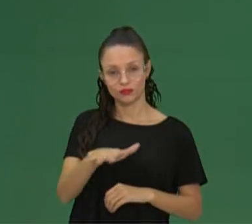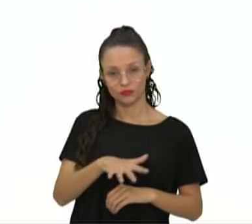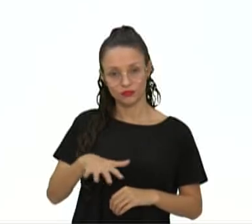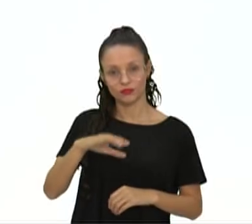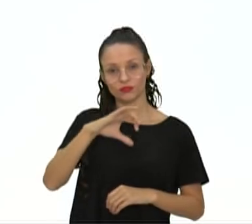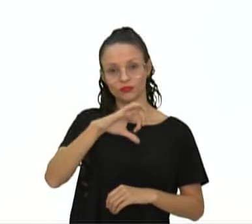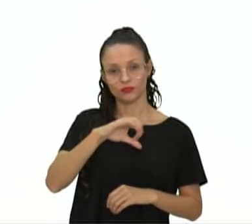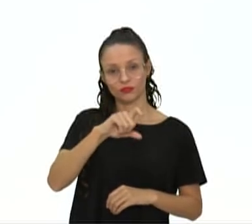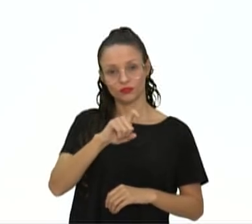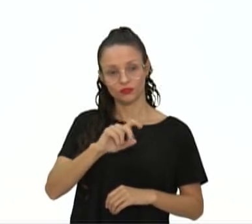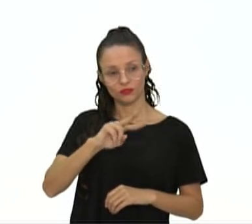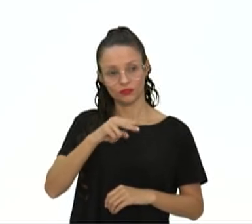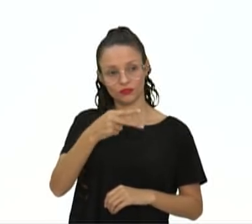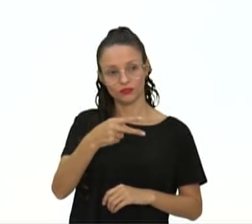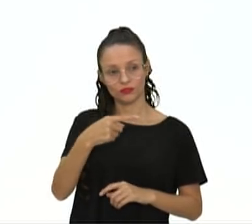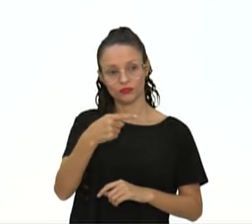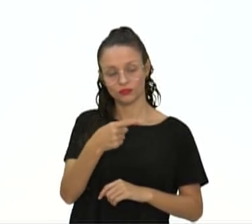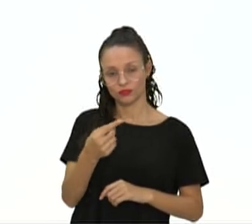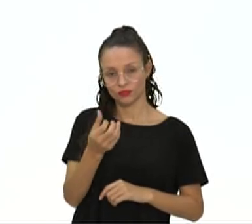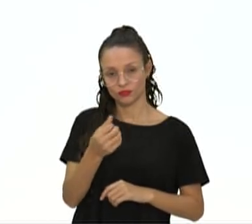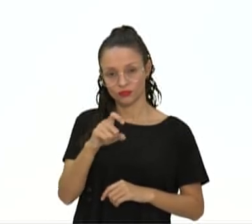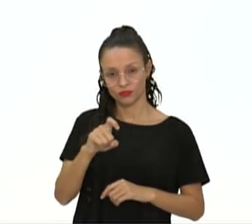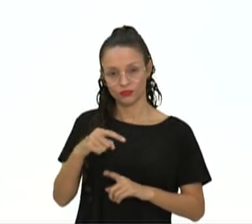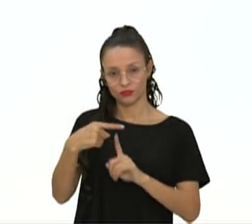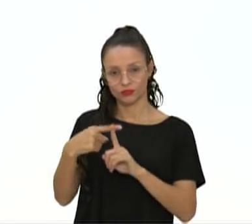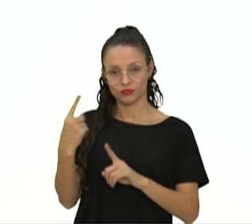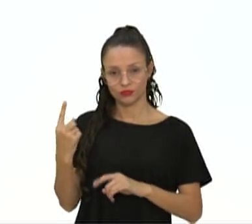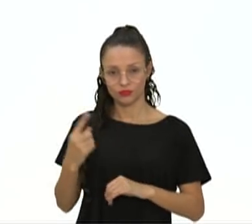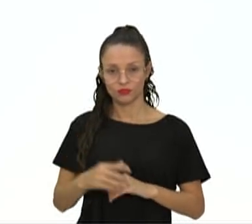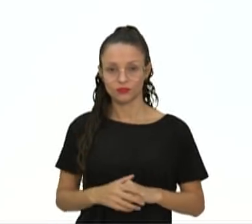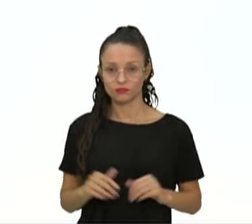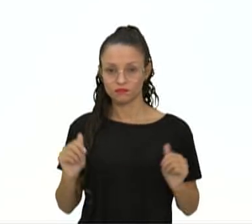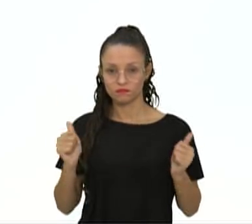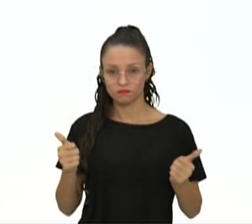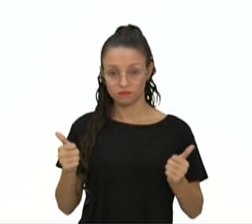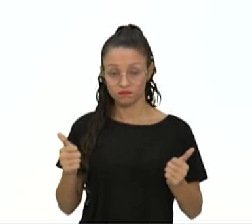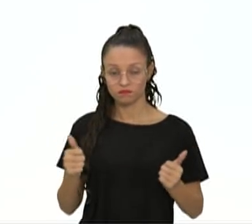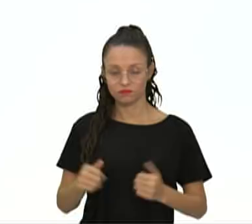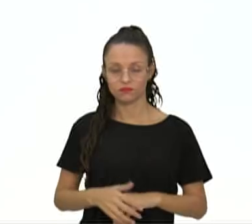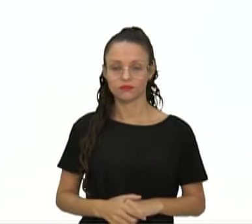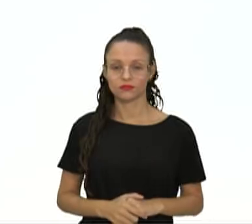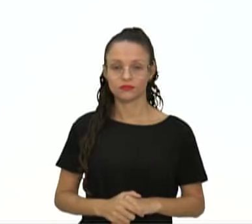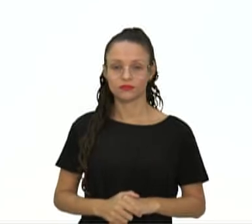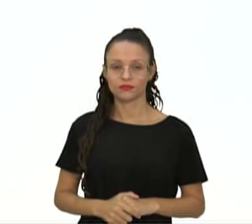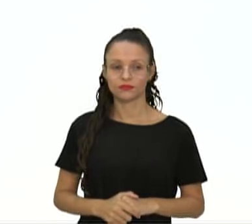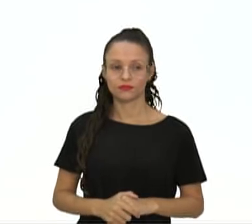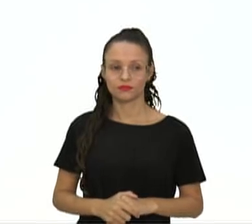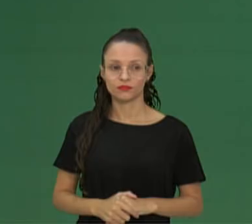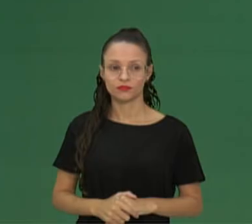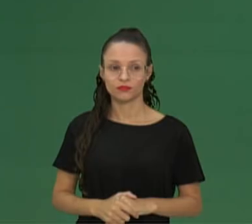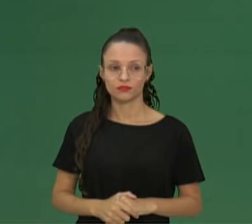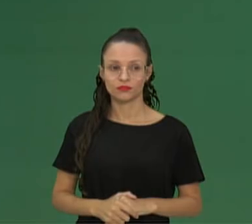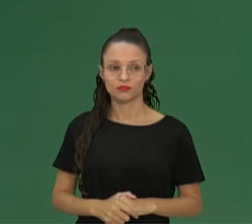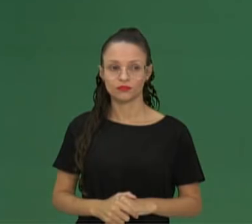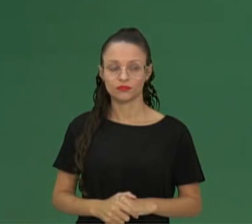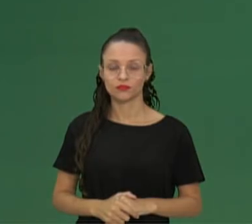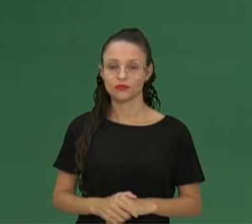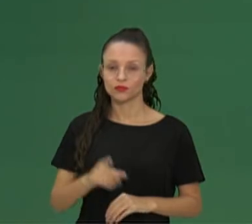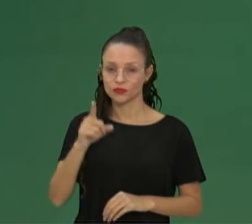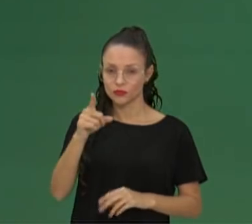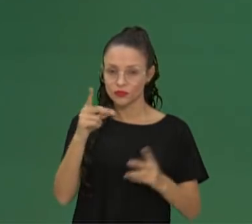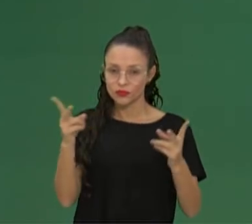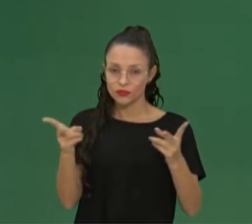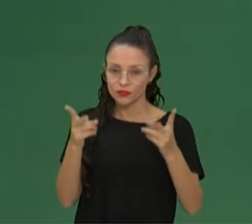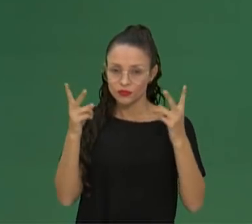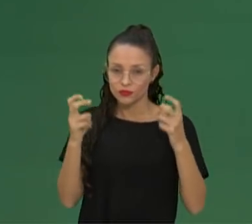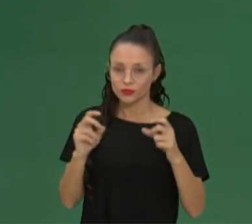quadrado é 9x ao quadrado menos 6x mais 1. Tudo bem? Então olha só. Aqui você tem que perceber o